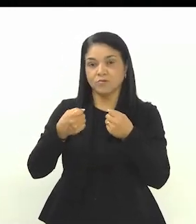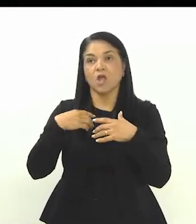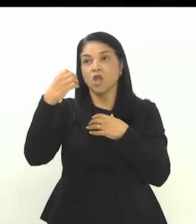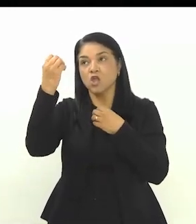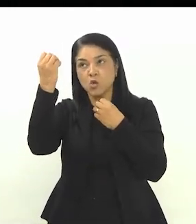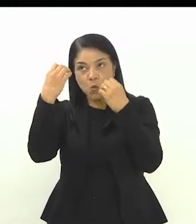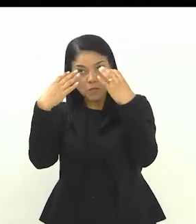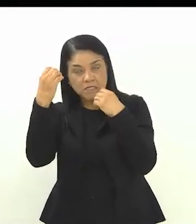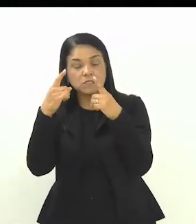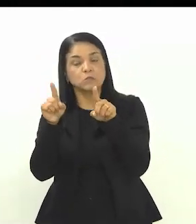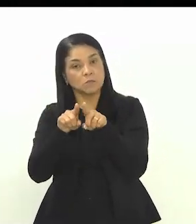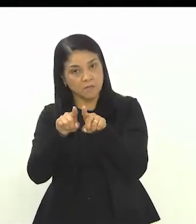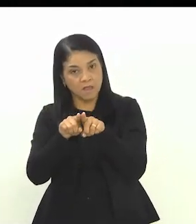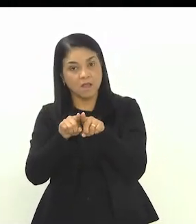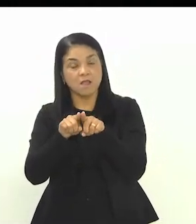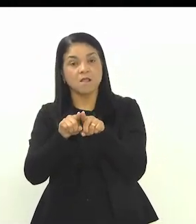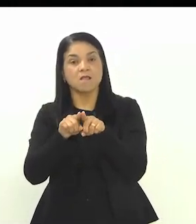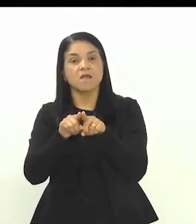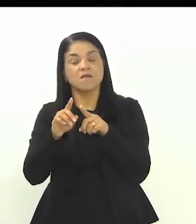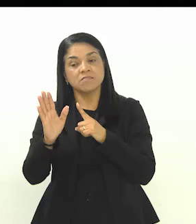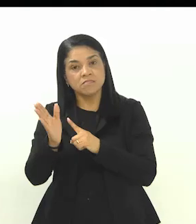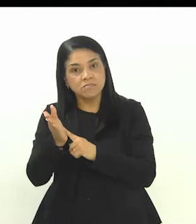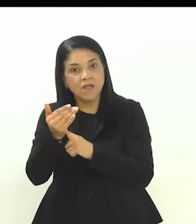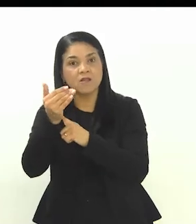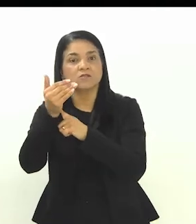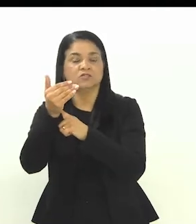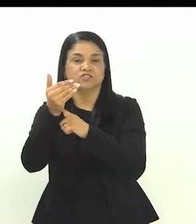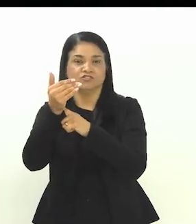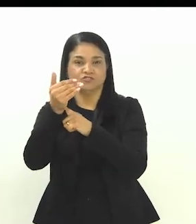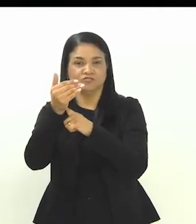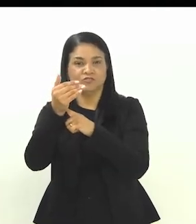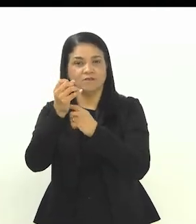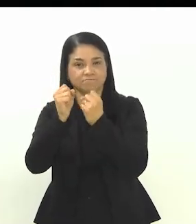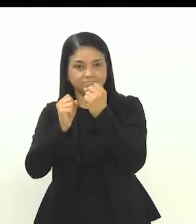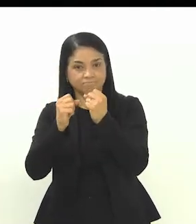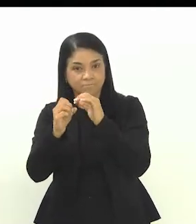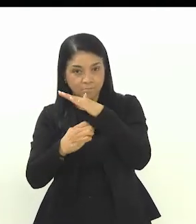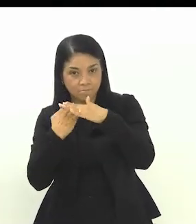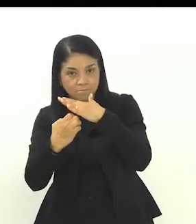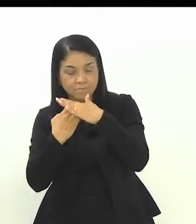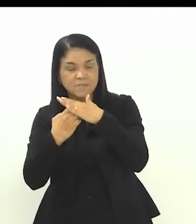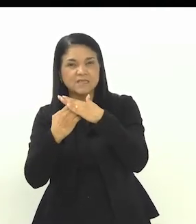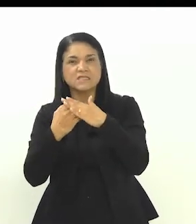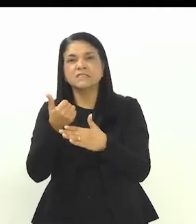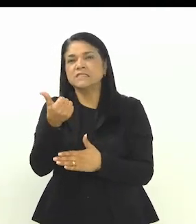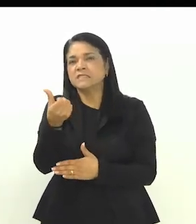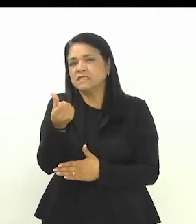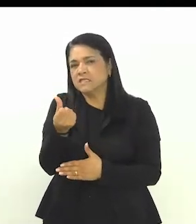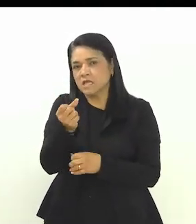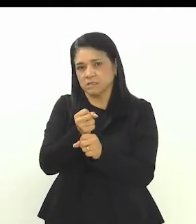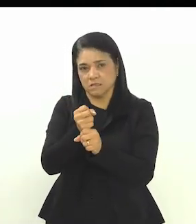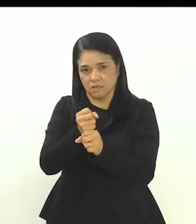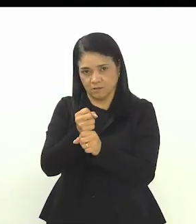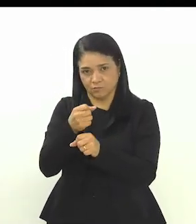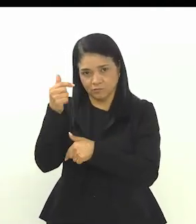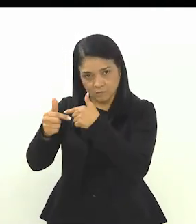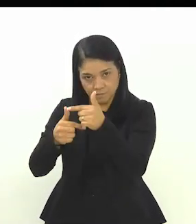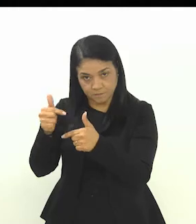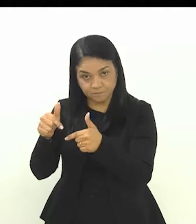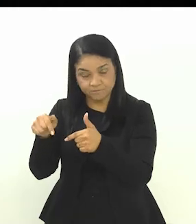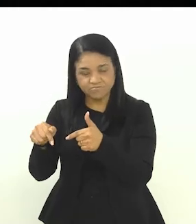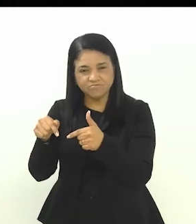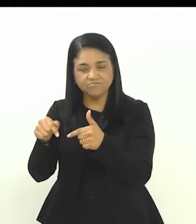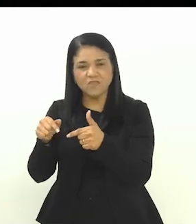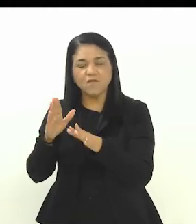de iluminação também. Era empresa de tecnologia, né? E trabalhei nela por quase 16 anos. Só que